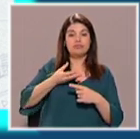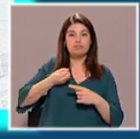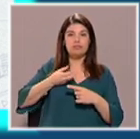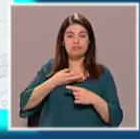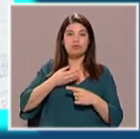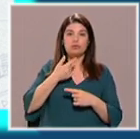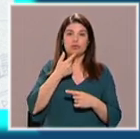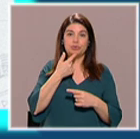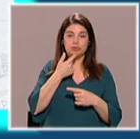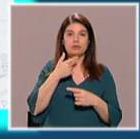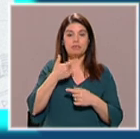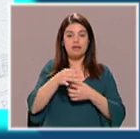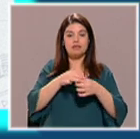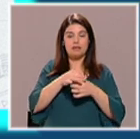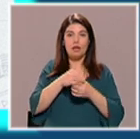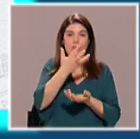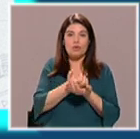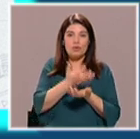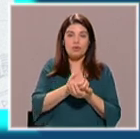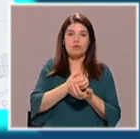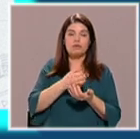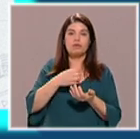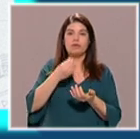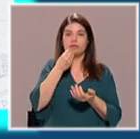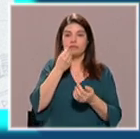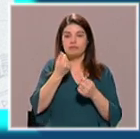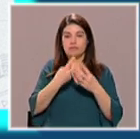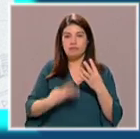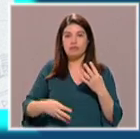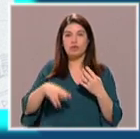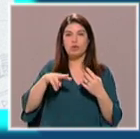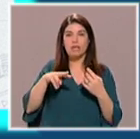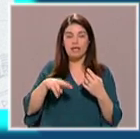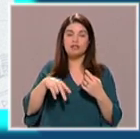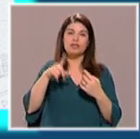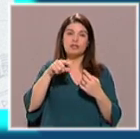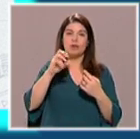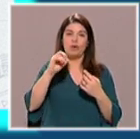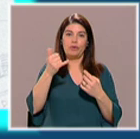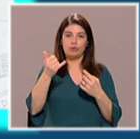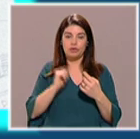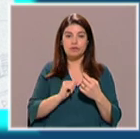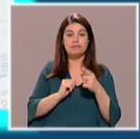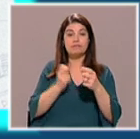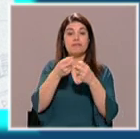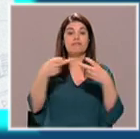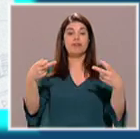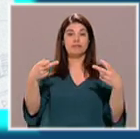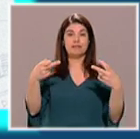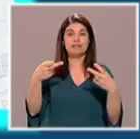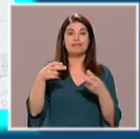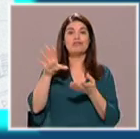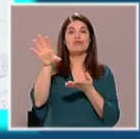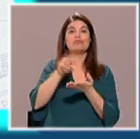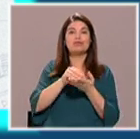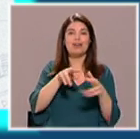instruções para consumir nutrientes e oxigênios. Se tiveram com atenção ao vídeo, esta frase foi retirada do mesmo e por isso